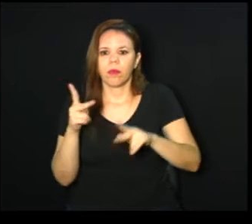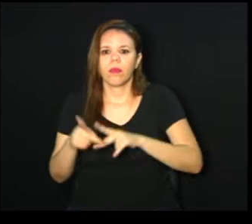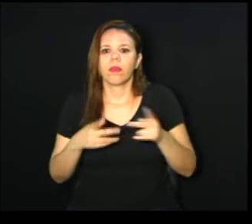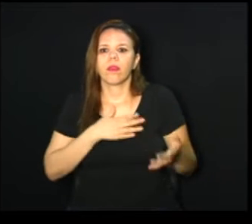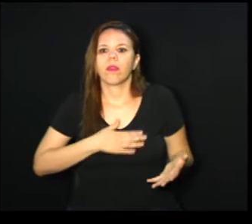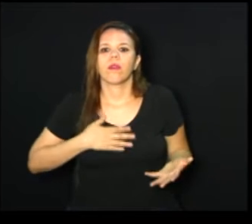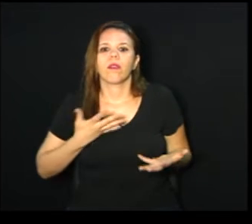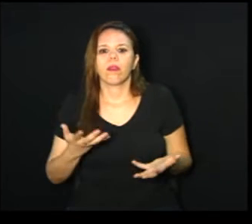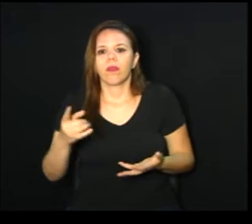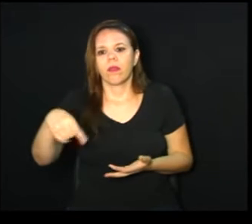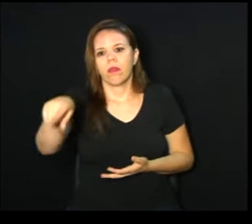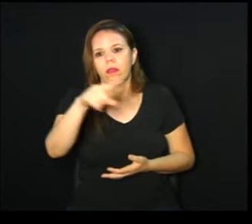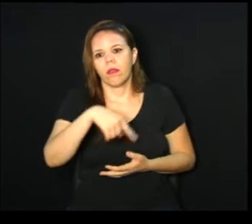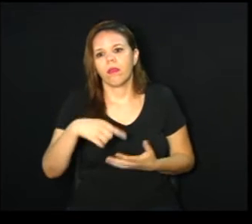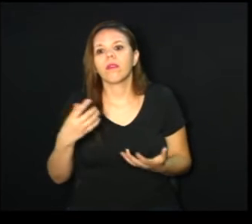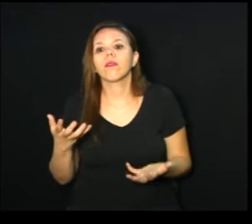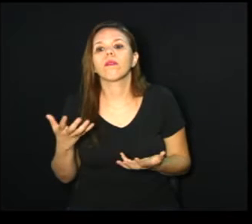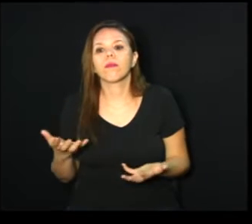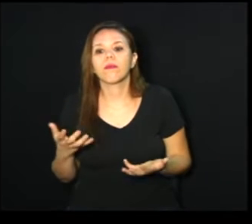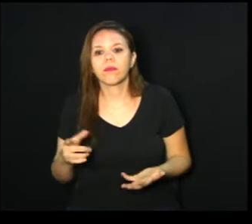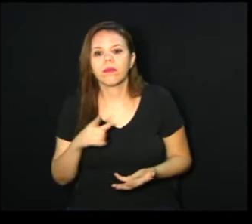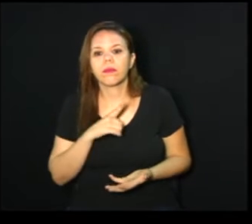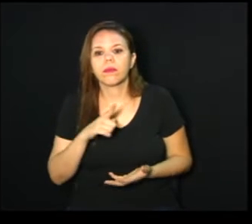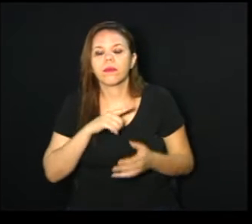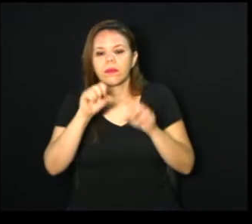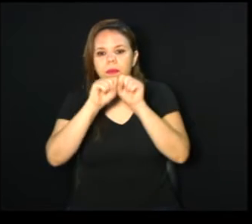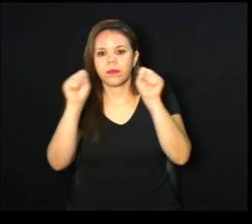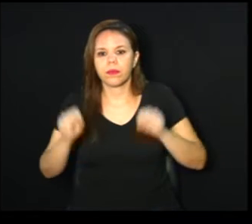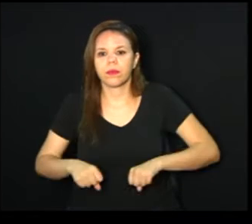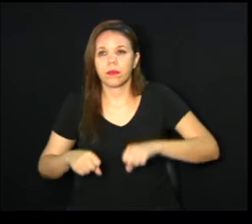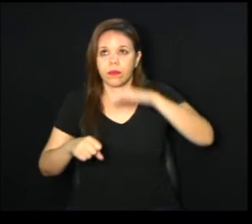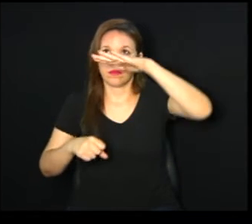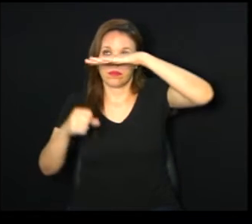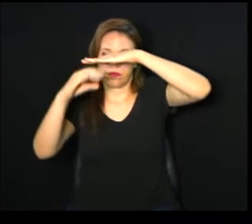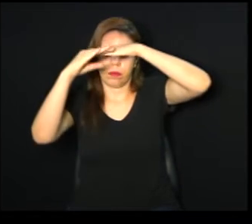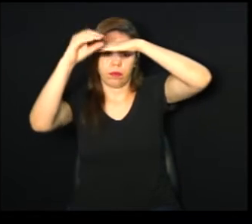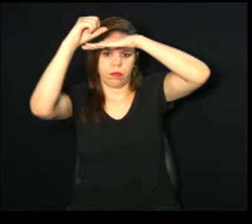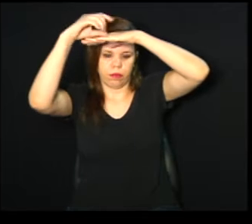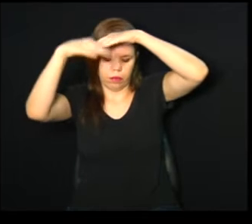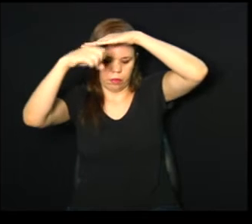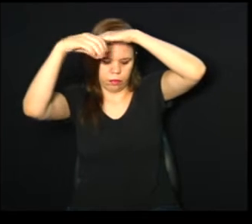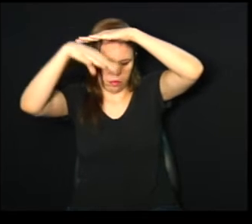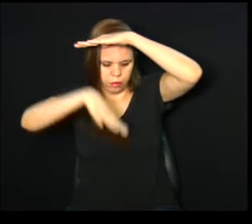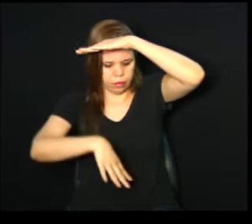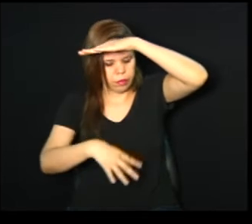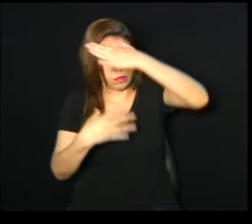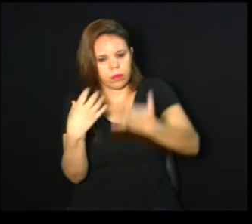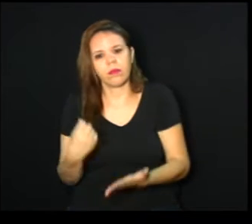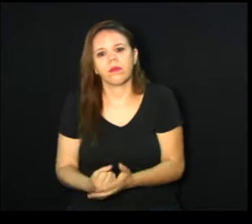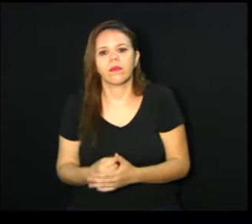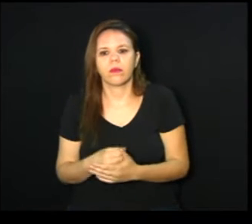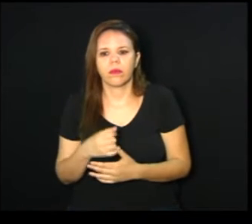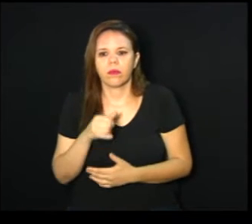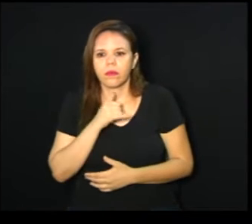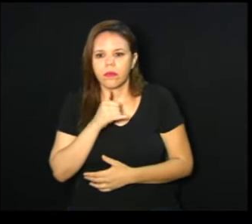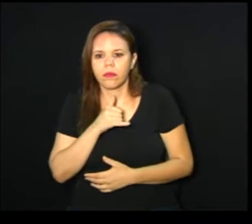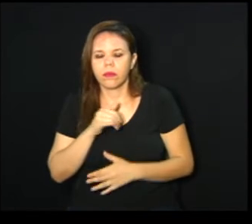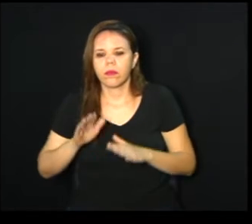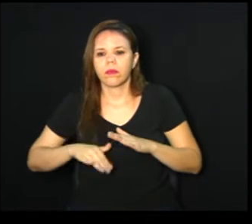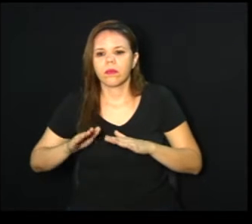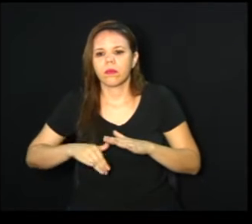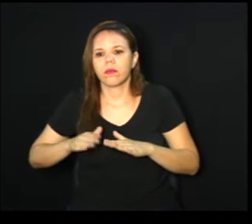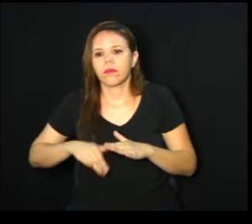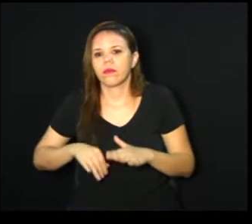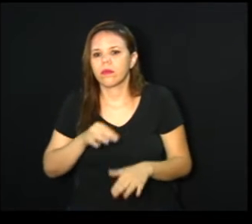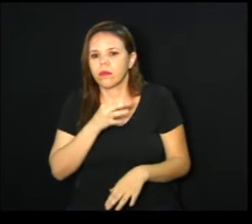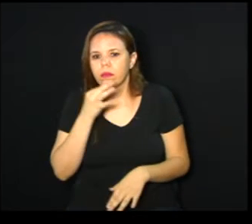que dentre os senhores, de ter um sistema fotovoltaico na sua residência, ter uma energia renovável, algo muito satisfatório,